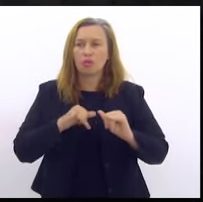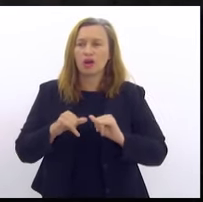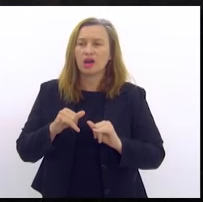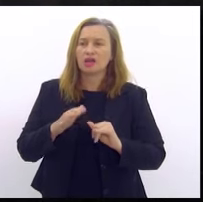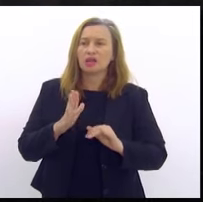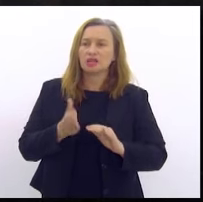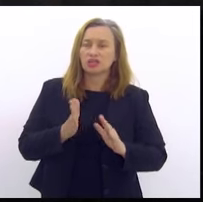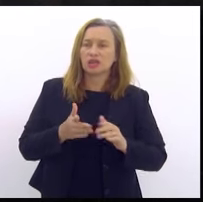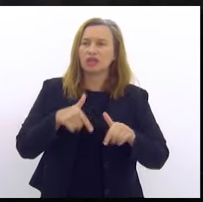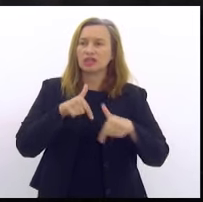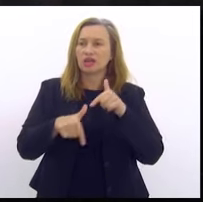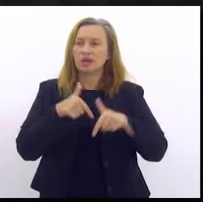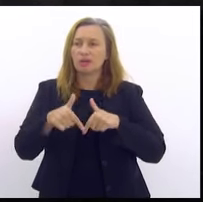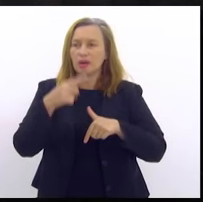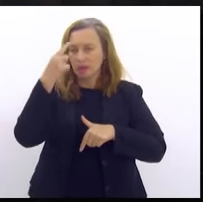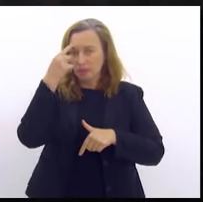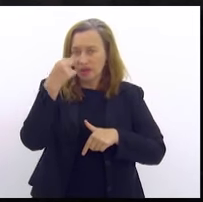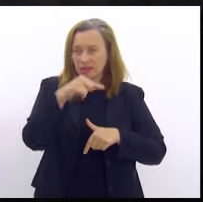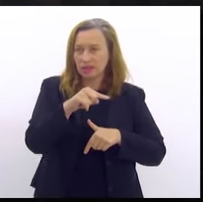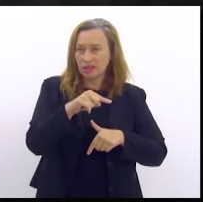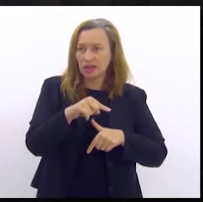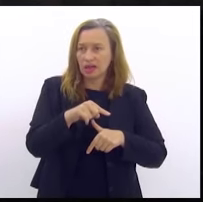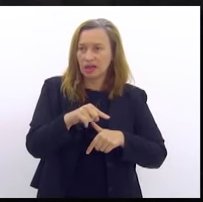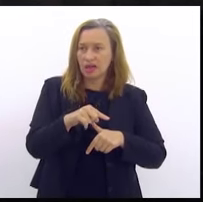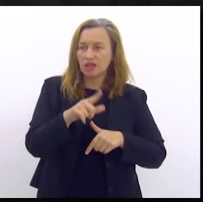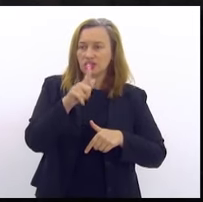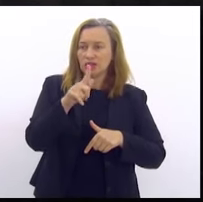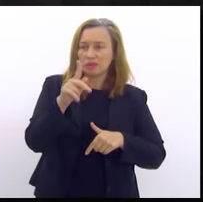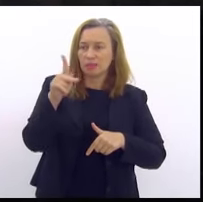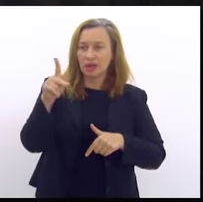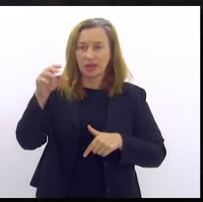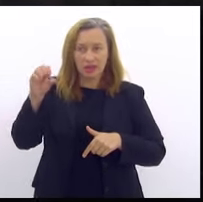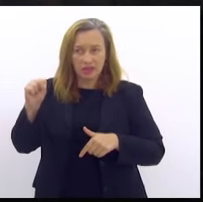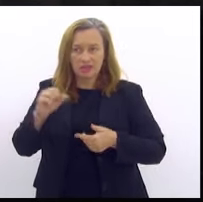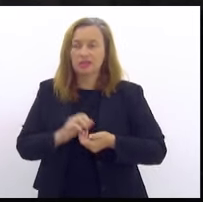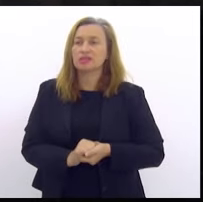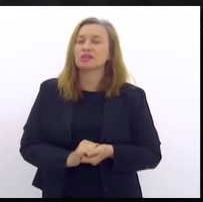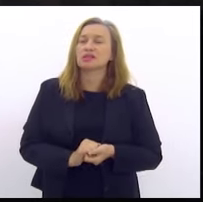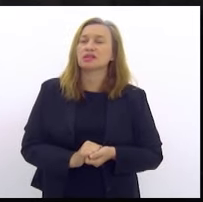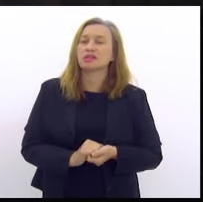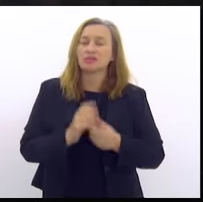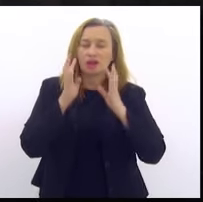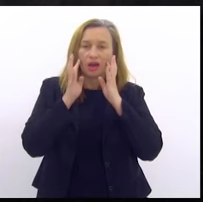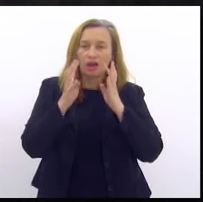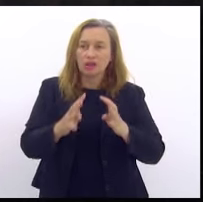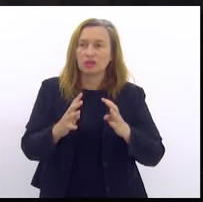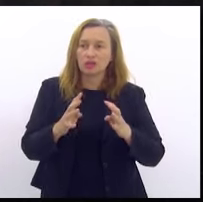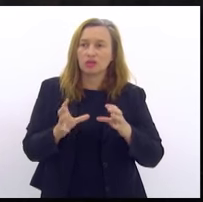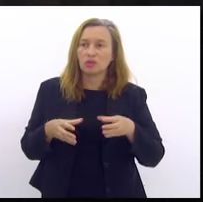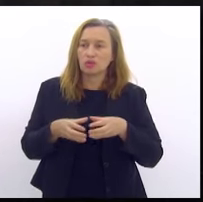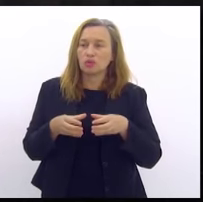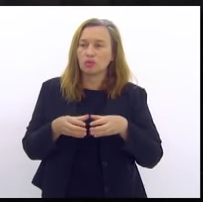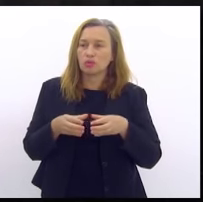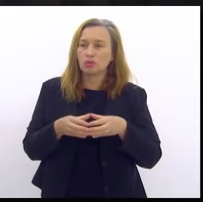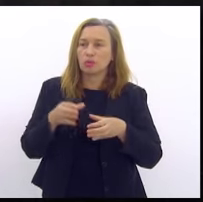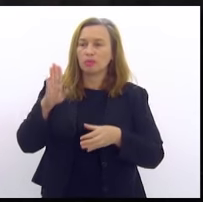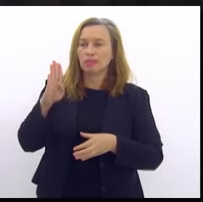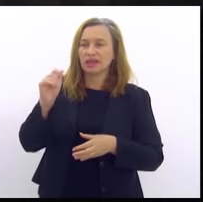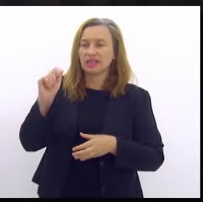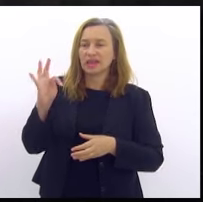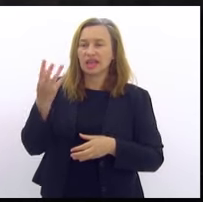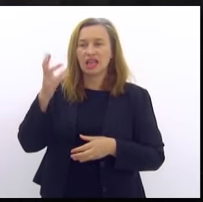ocorrência, mandar a localização do PB, ficar atento aos grupos do batalhão,